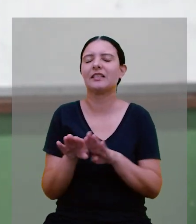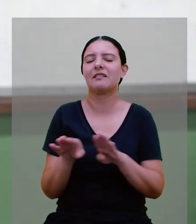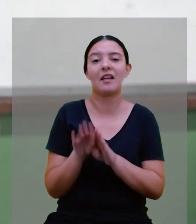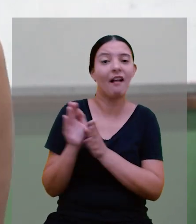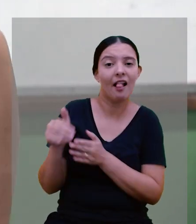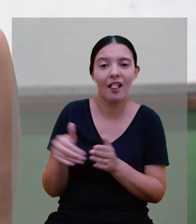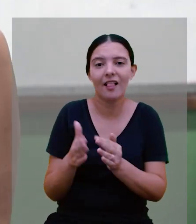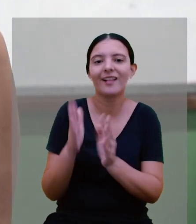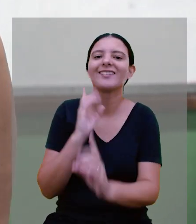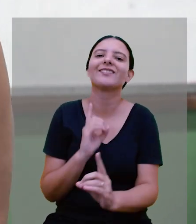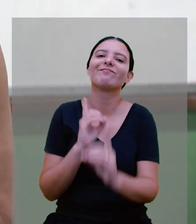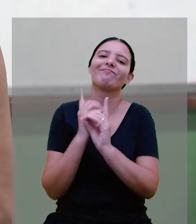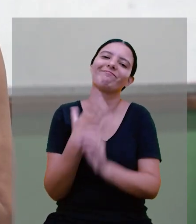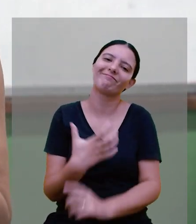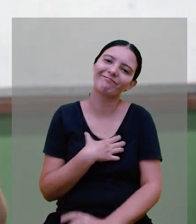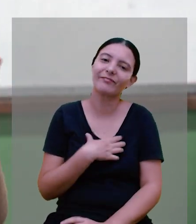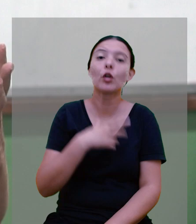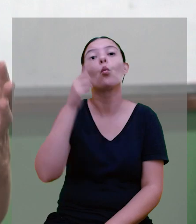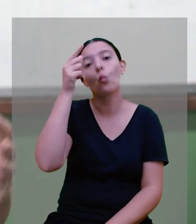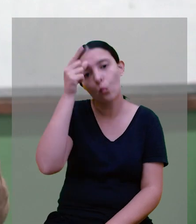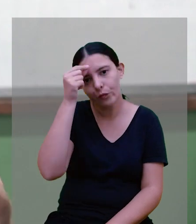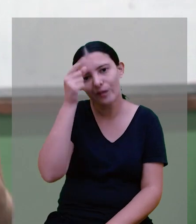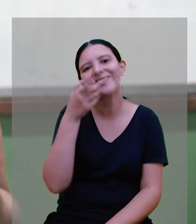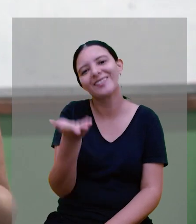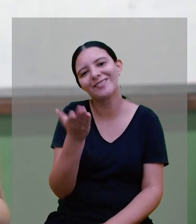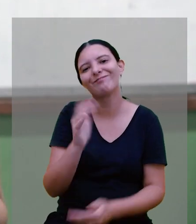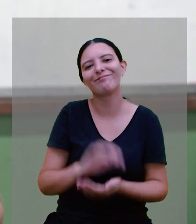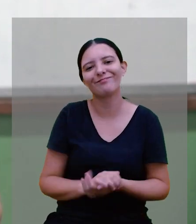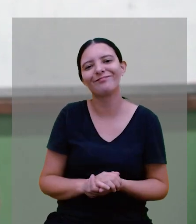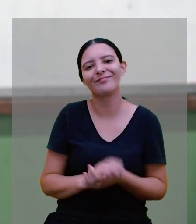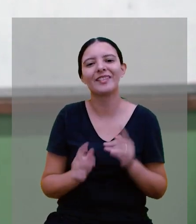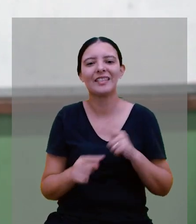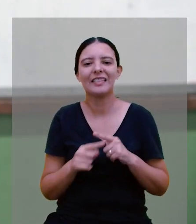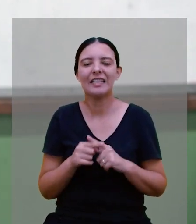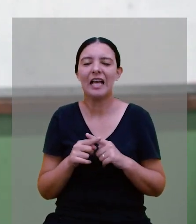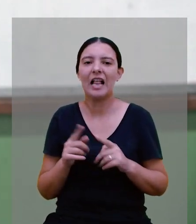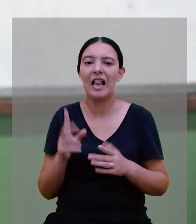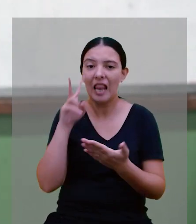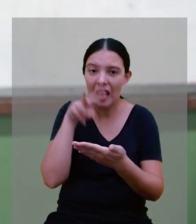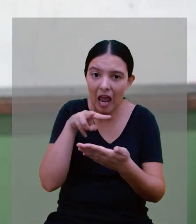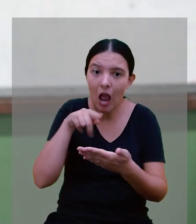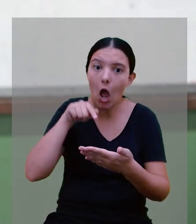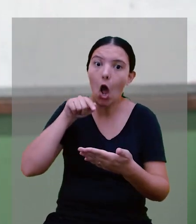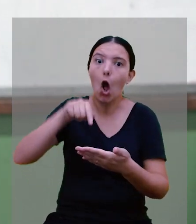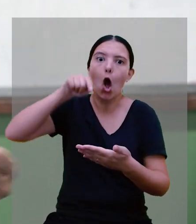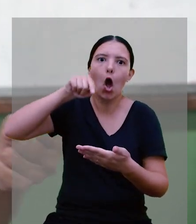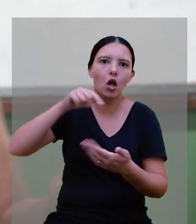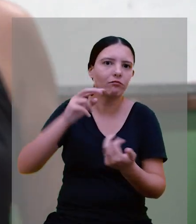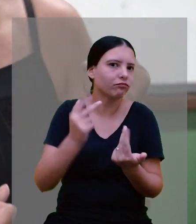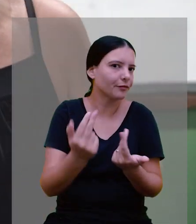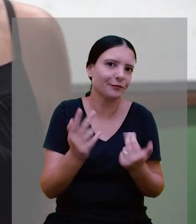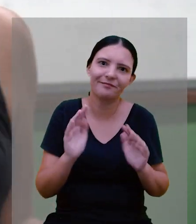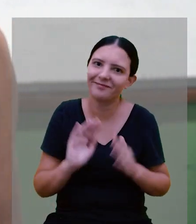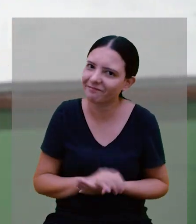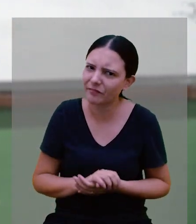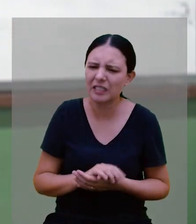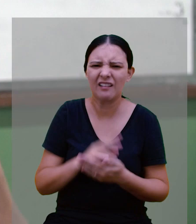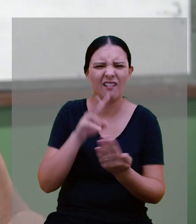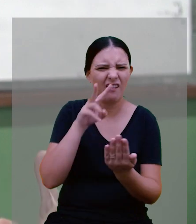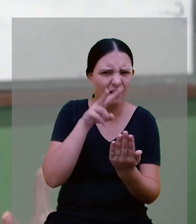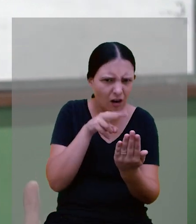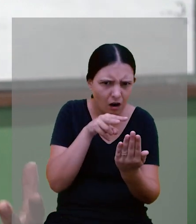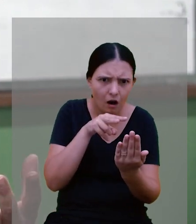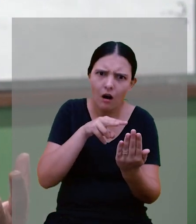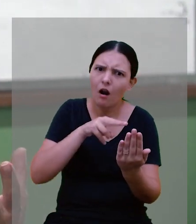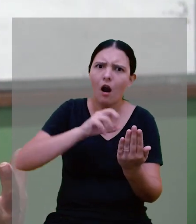caminho para alguma coisa que a gente sente. A gente fala, ufa, é isso. A gente lê uma coisa de amor e fala, não, eu sinto esse amor. Ou a gente lê uma coisa indignada e fala,